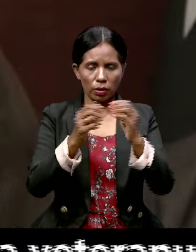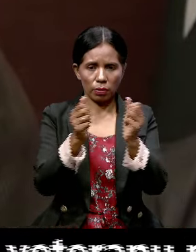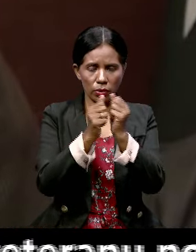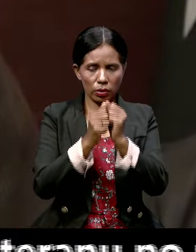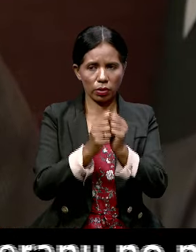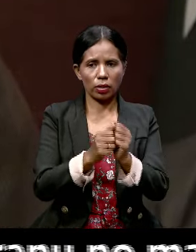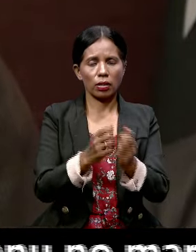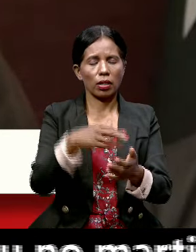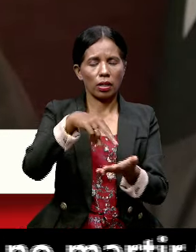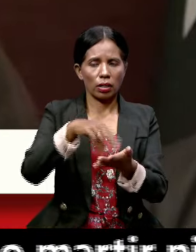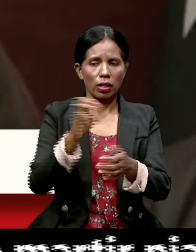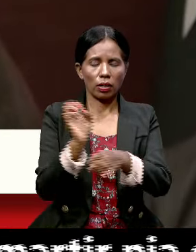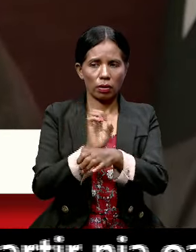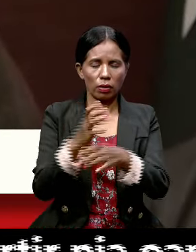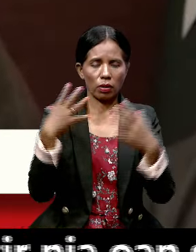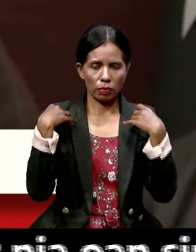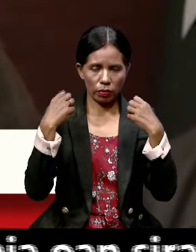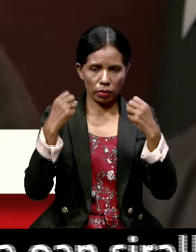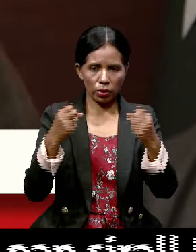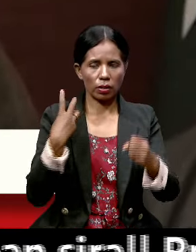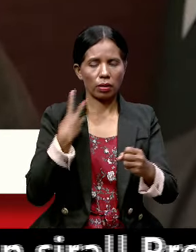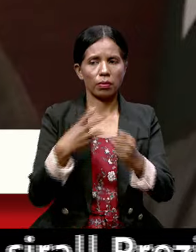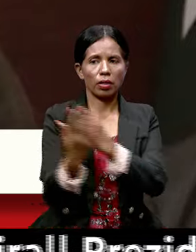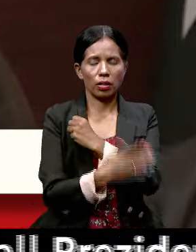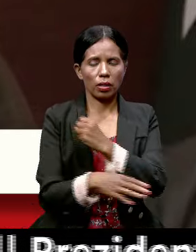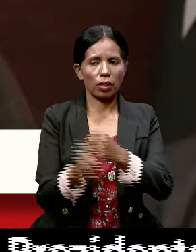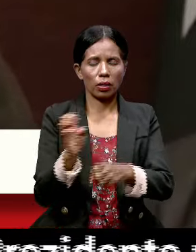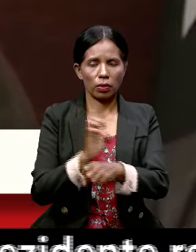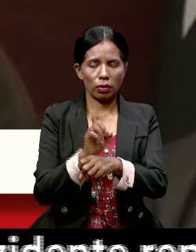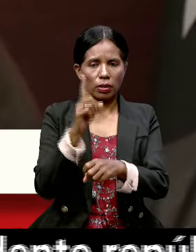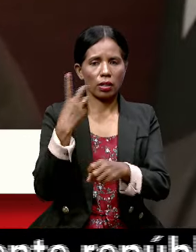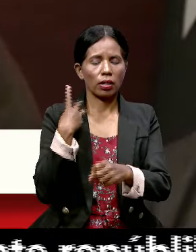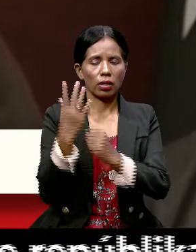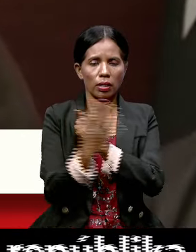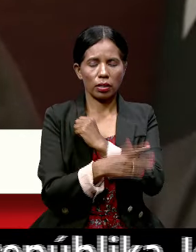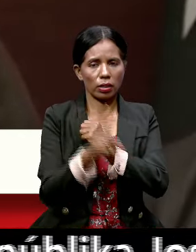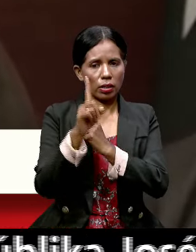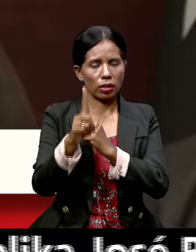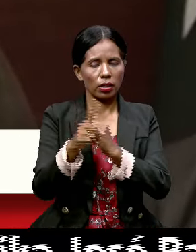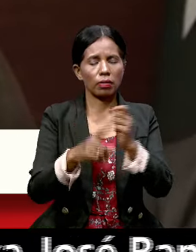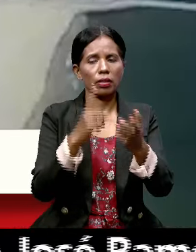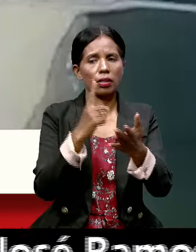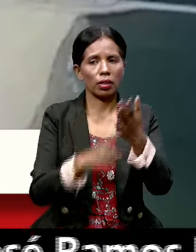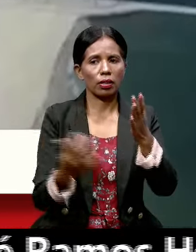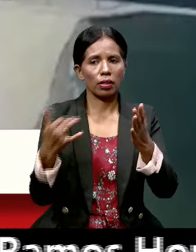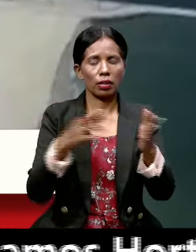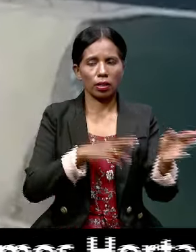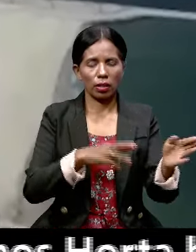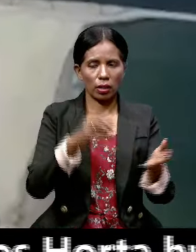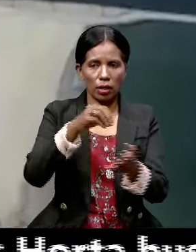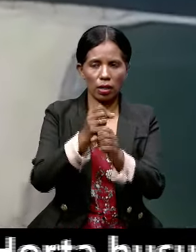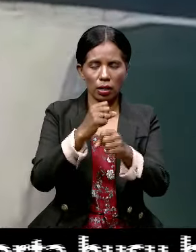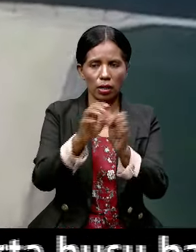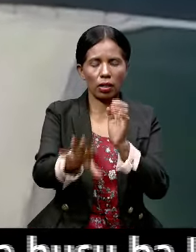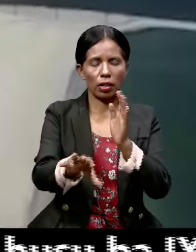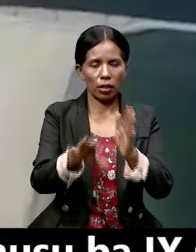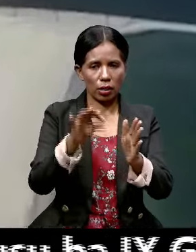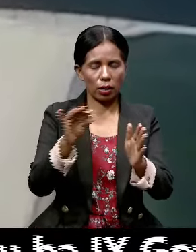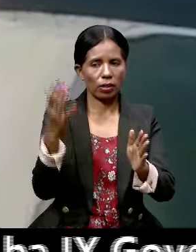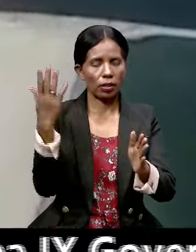hari economia ida nebe forte liu iha aminyarain. Economia ida, iha nação ida, depende basa ida makita produce ne behetang iya